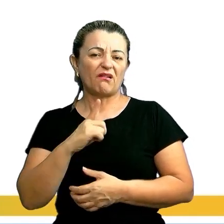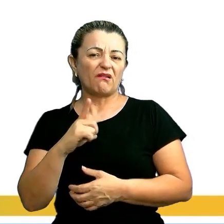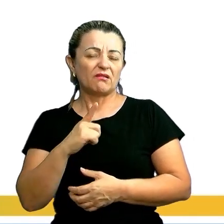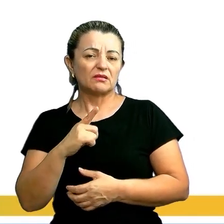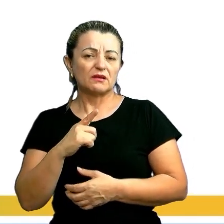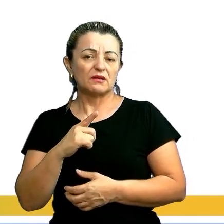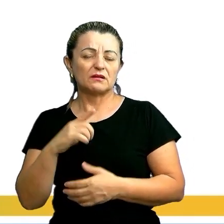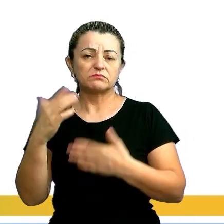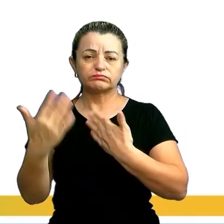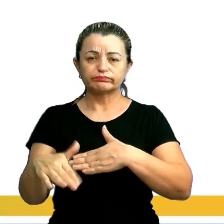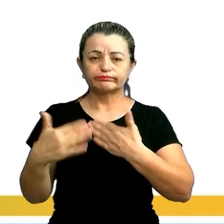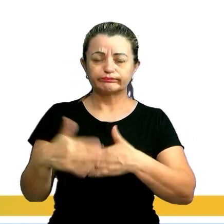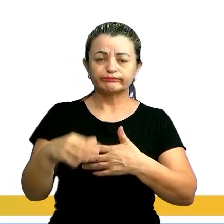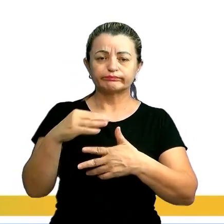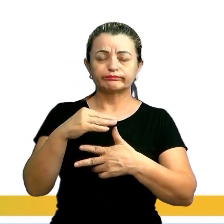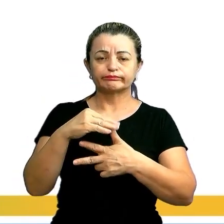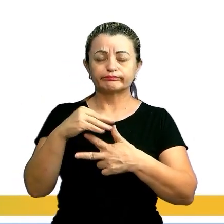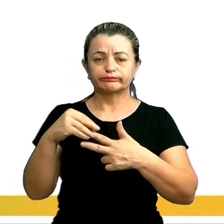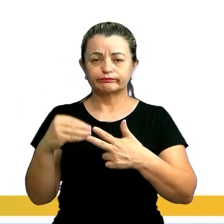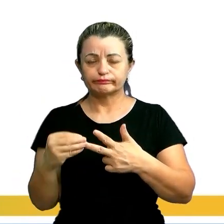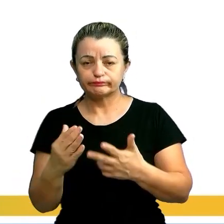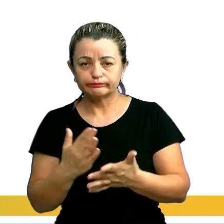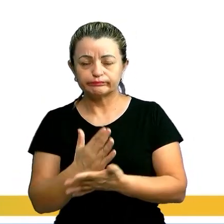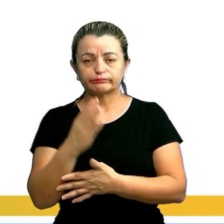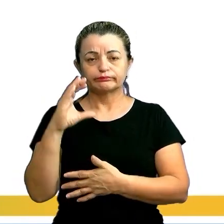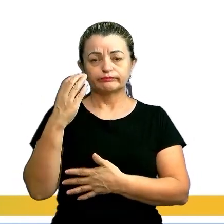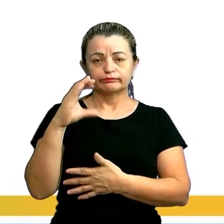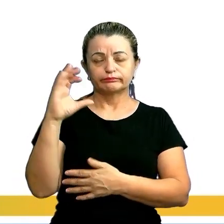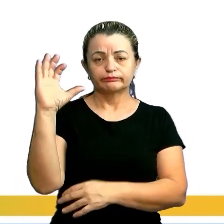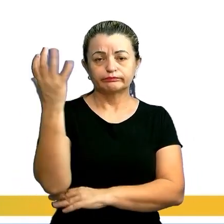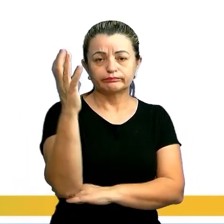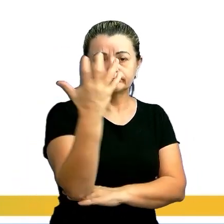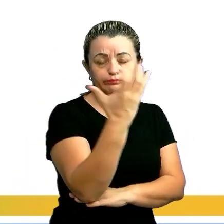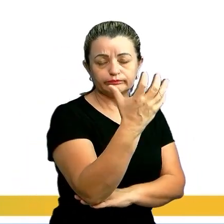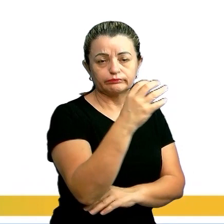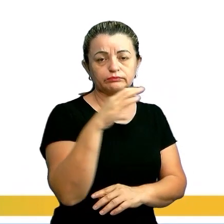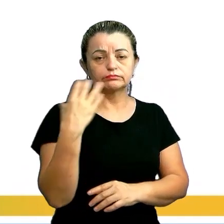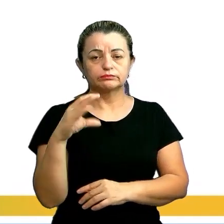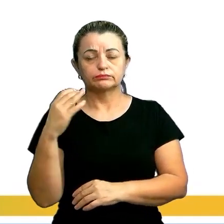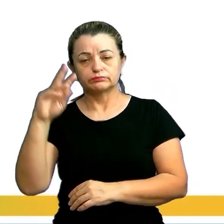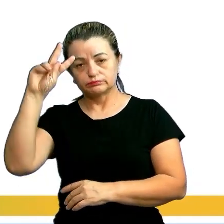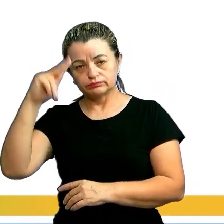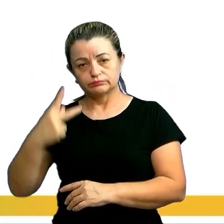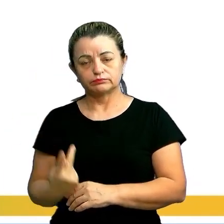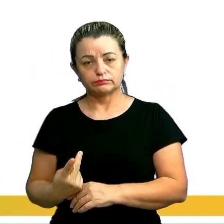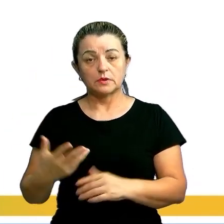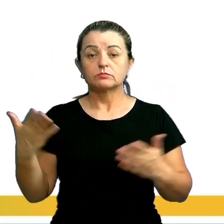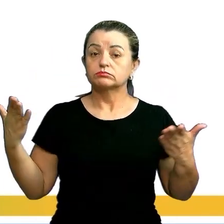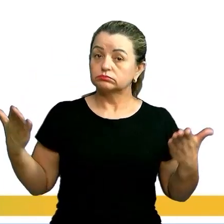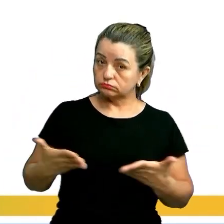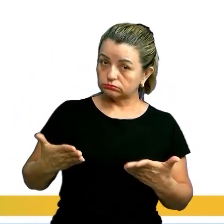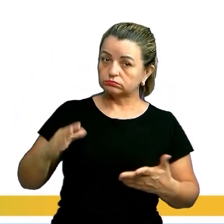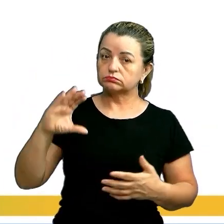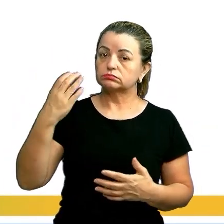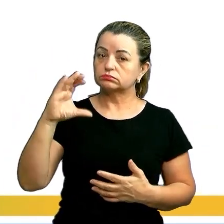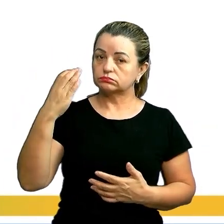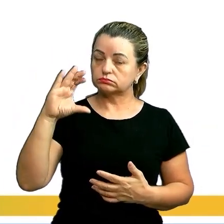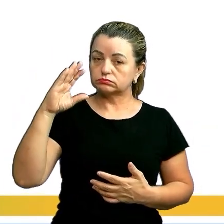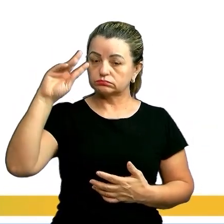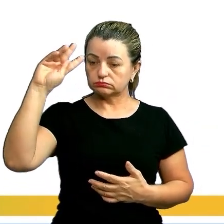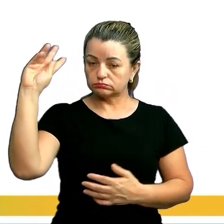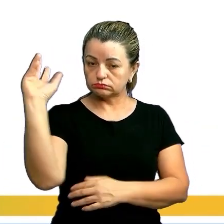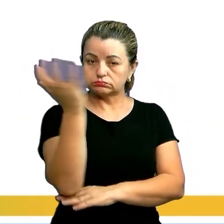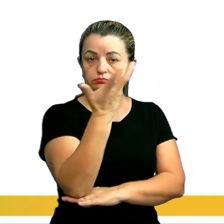da natureza, de ciências humanas, de matemática? Não, nós estamos falando de ciências da natureza. Tá